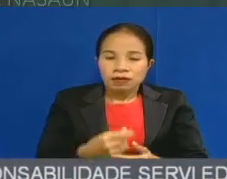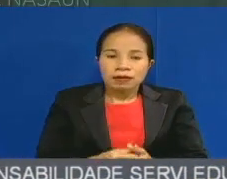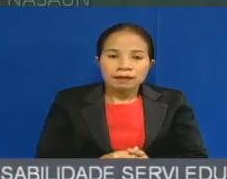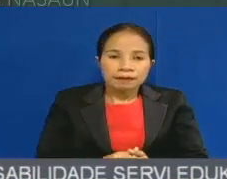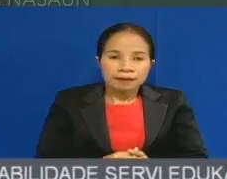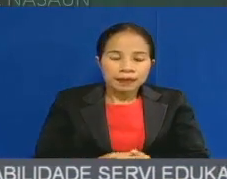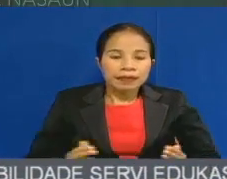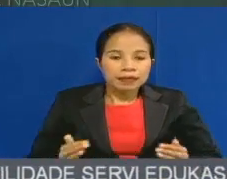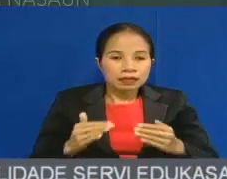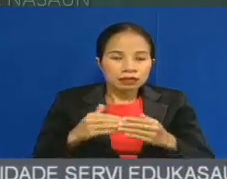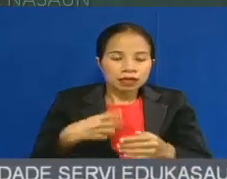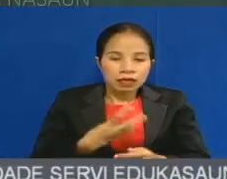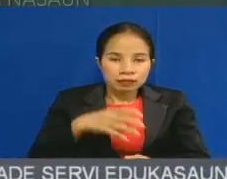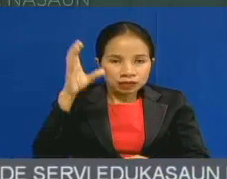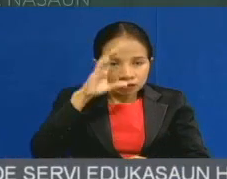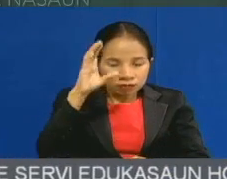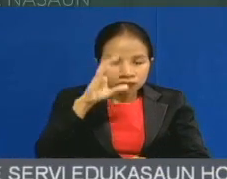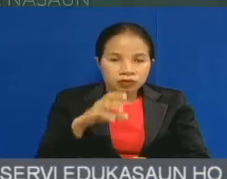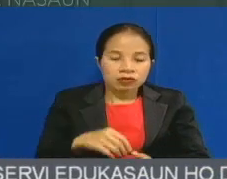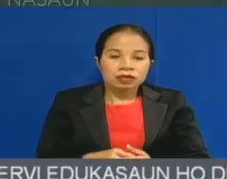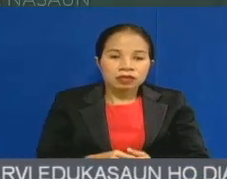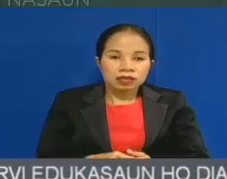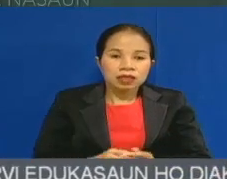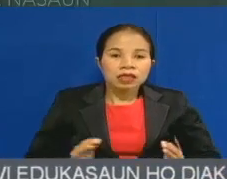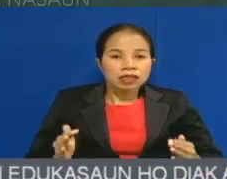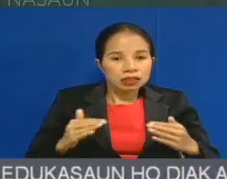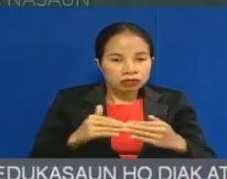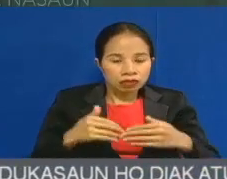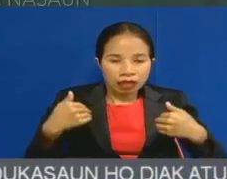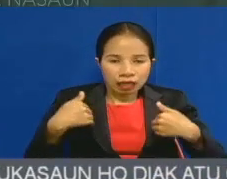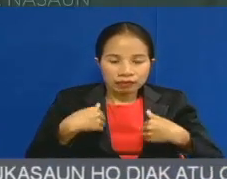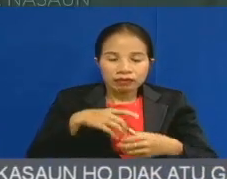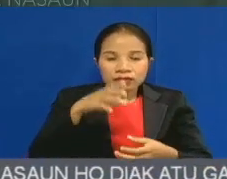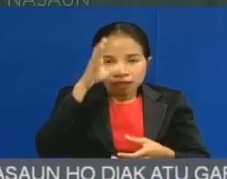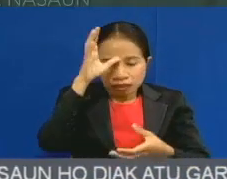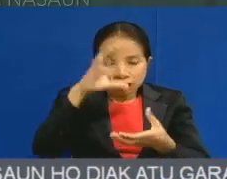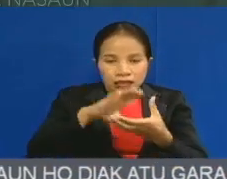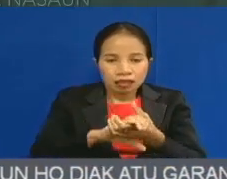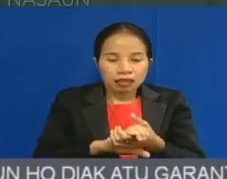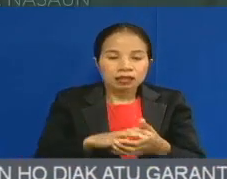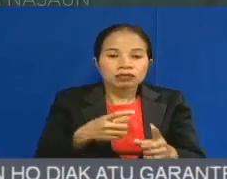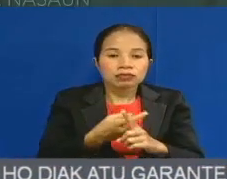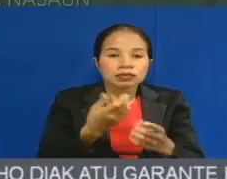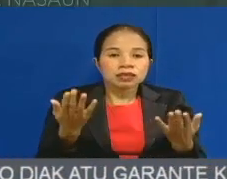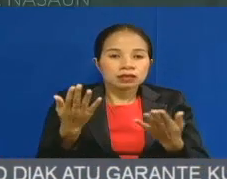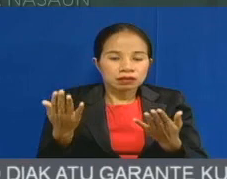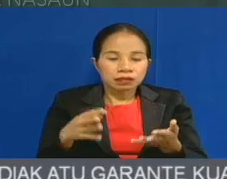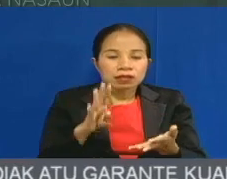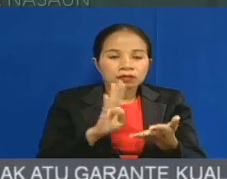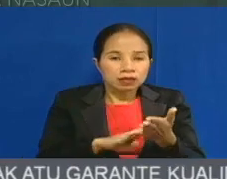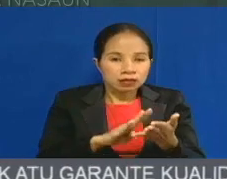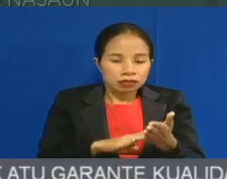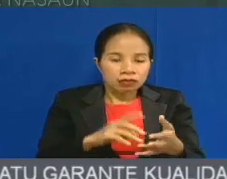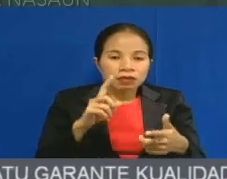isin roda am si buka tuya kata ni isin roda ni lai ni hakalai ni ma usina be ni kata ma iskola ya pos botser na